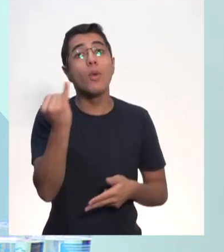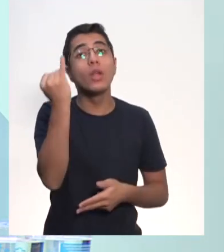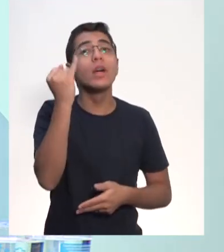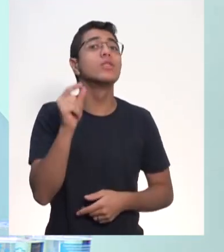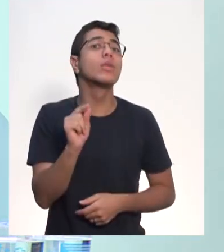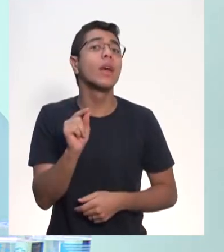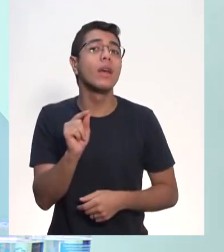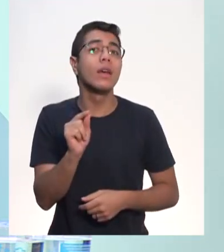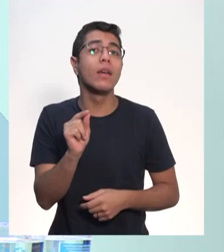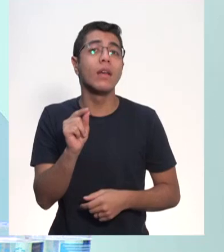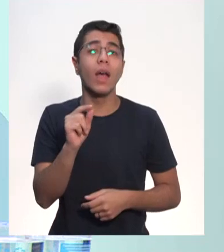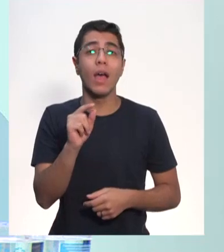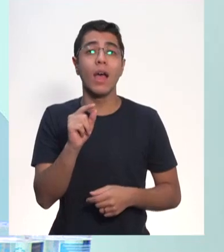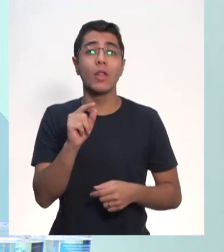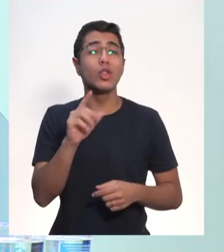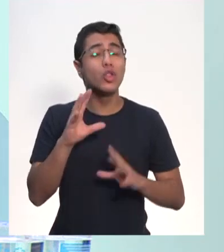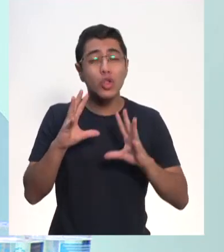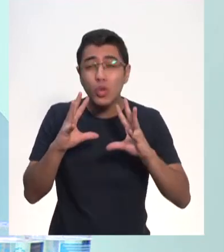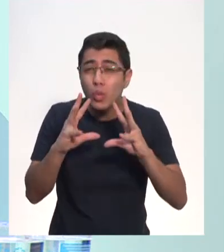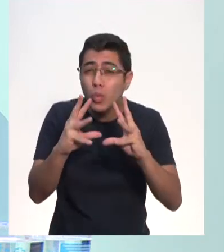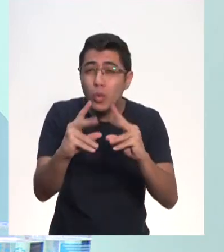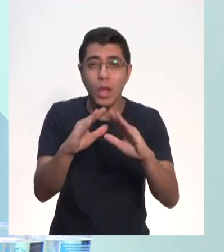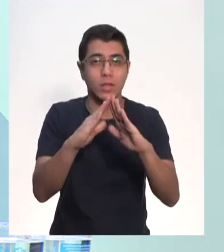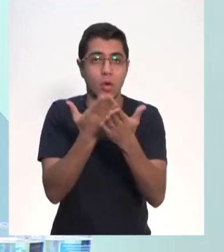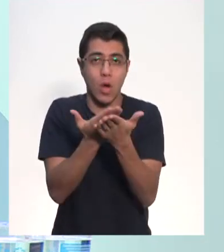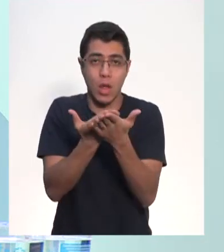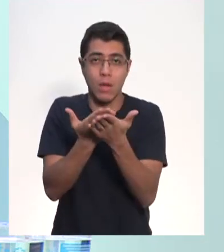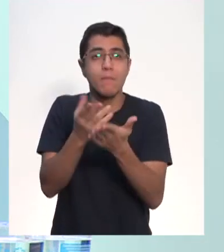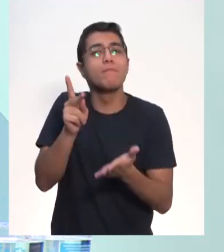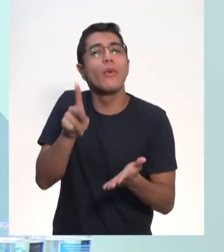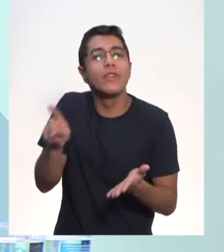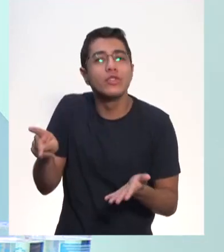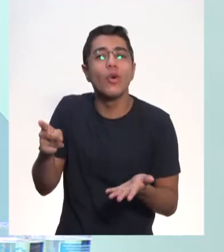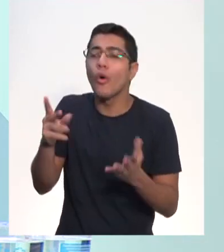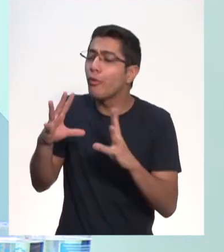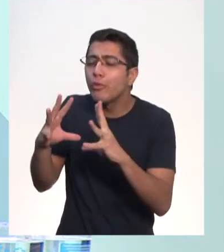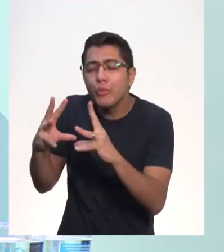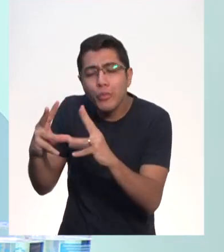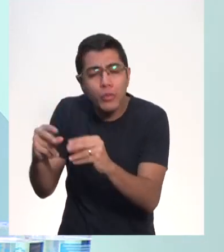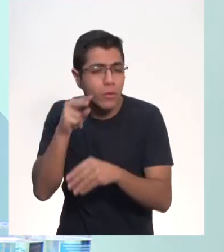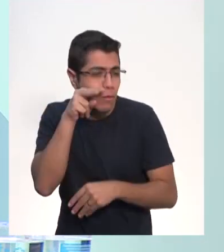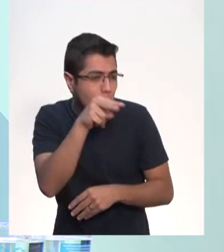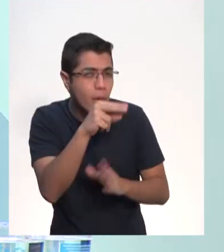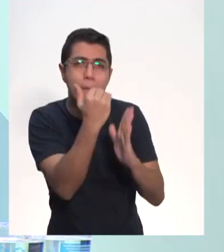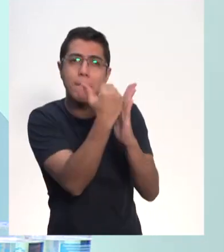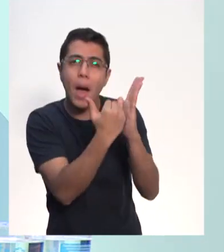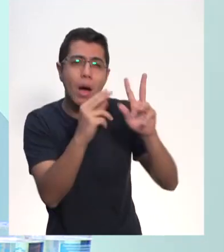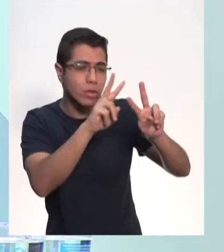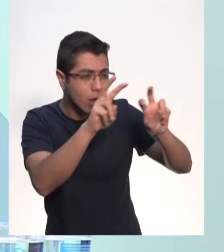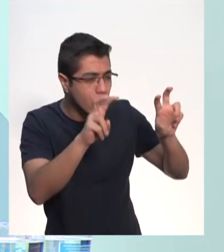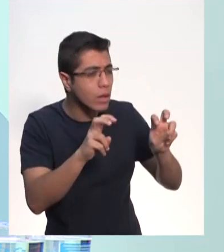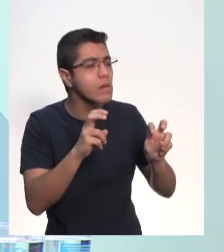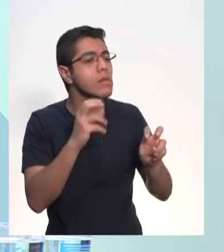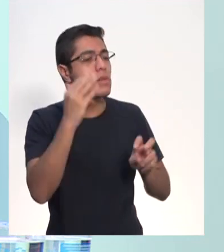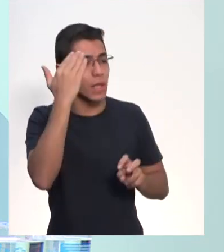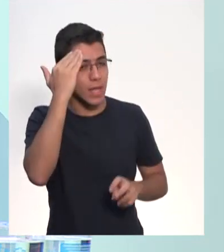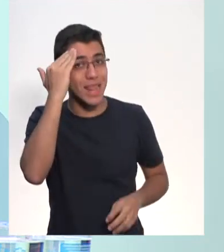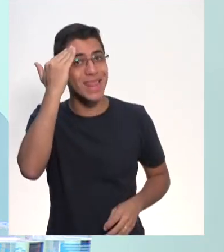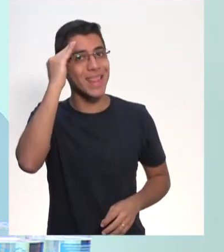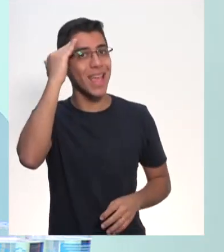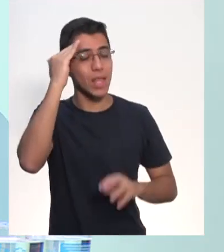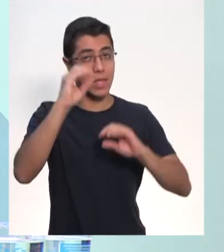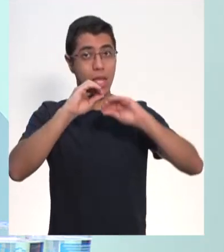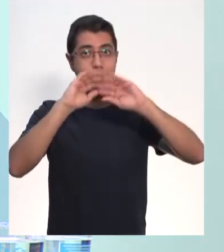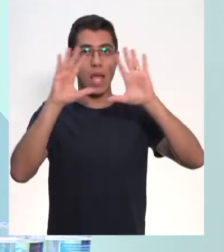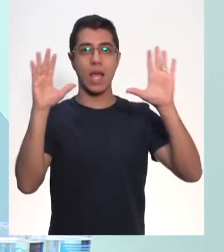escola entenda e conheça esse processo. E temos as pautas do Conviva também, um programa super